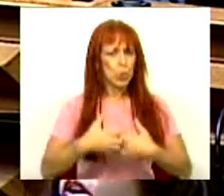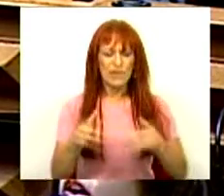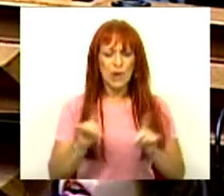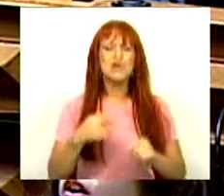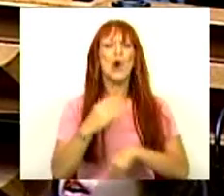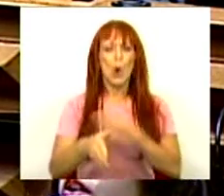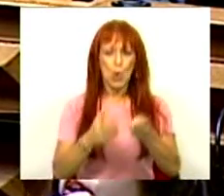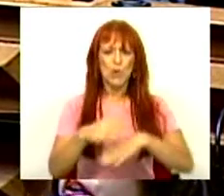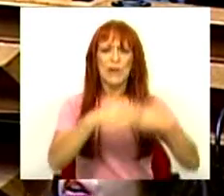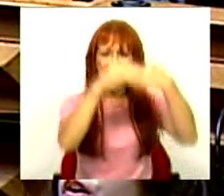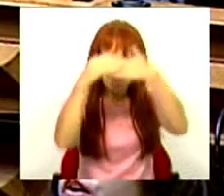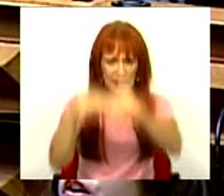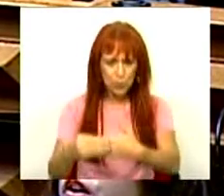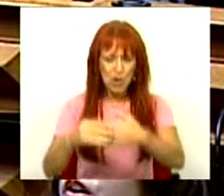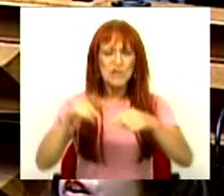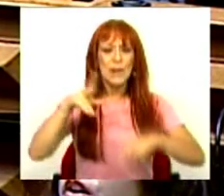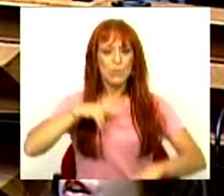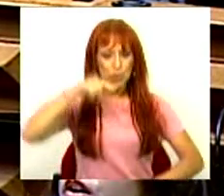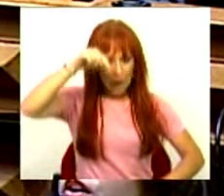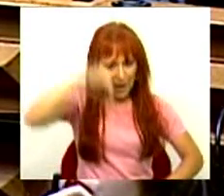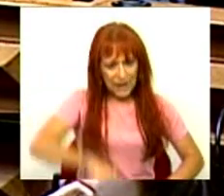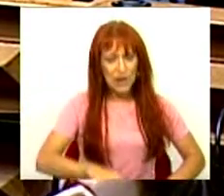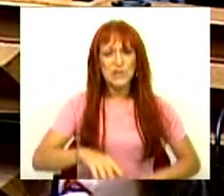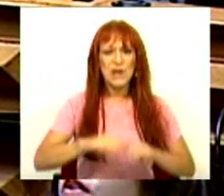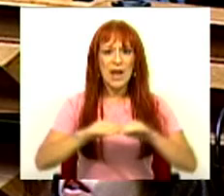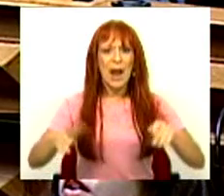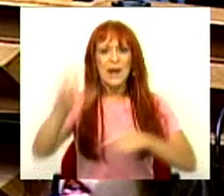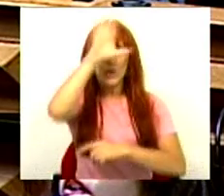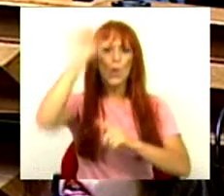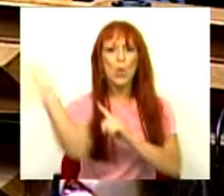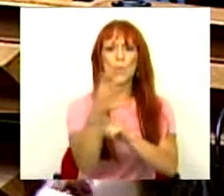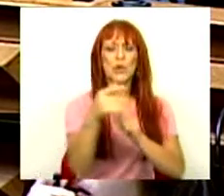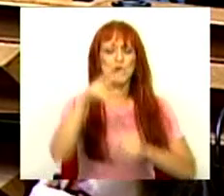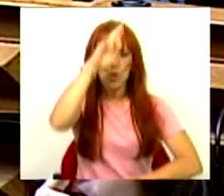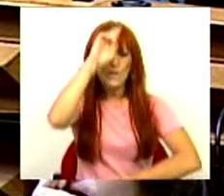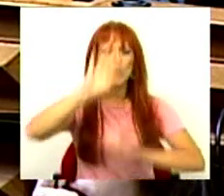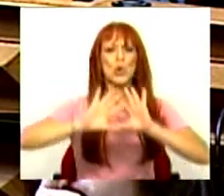de continuar a liderar, aqui em Portugal e no plano diplomático,